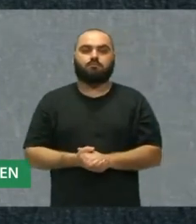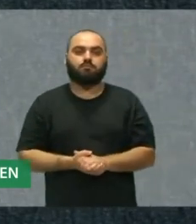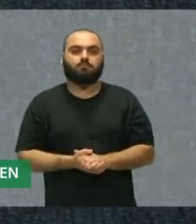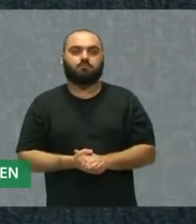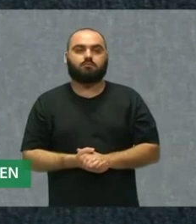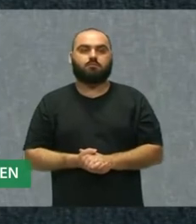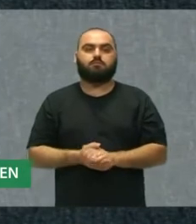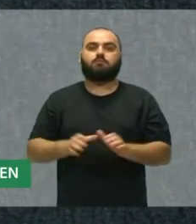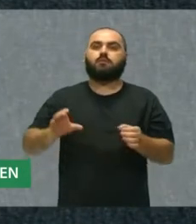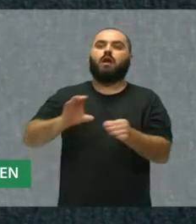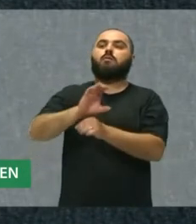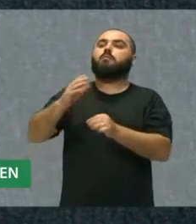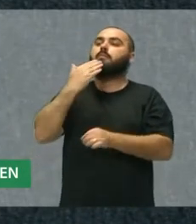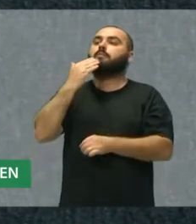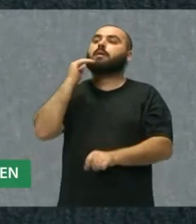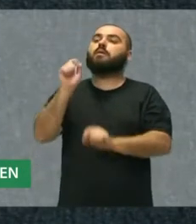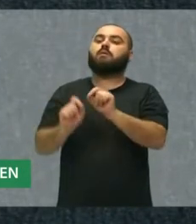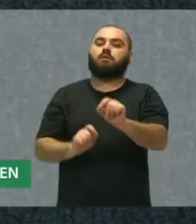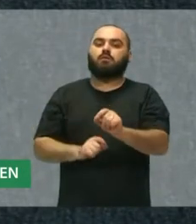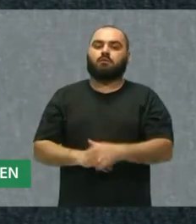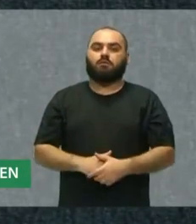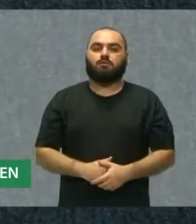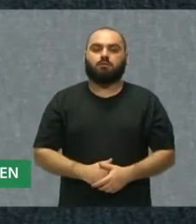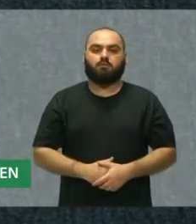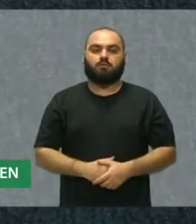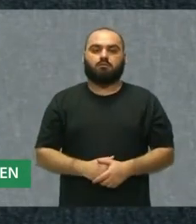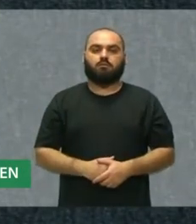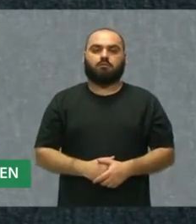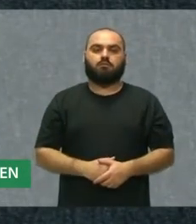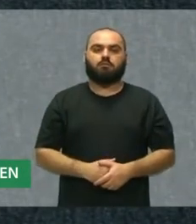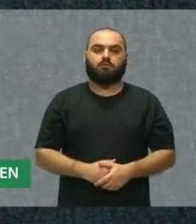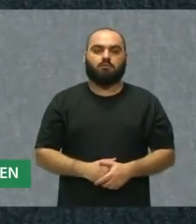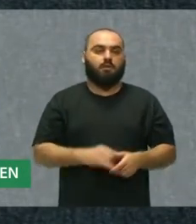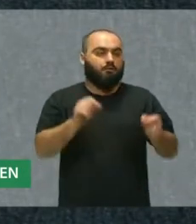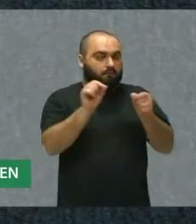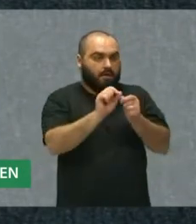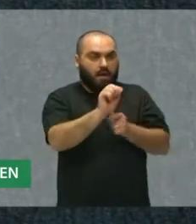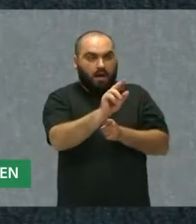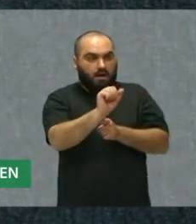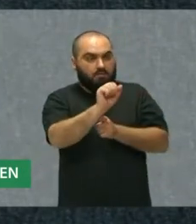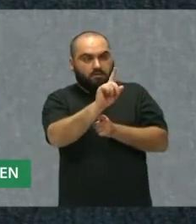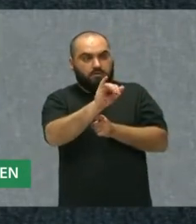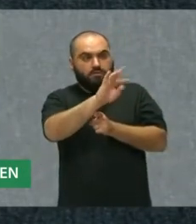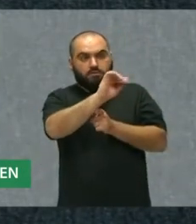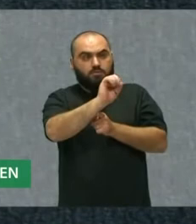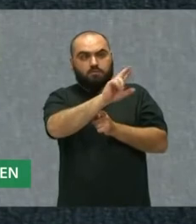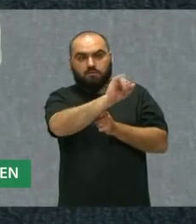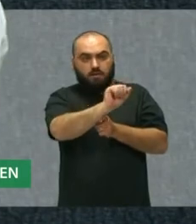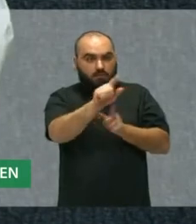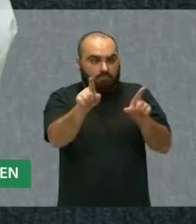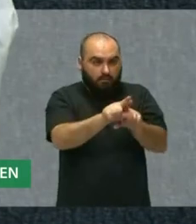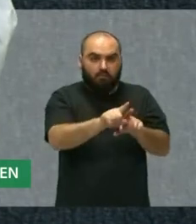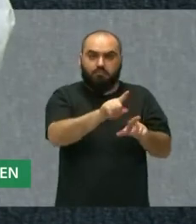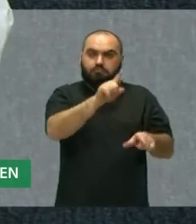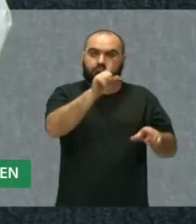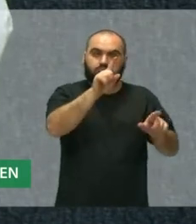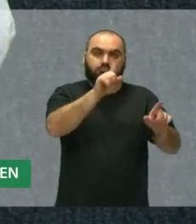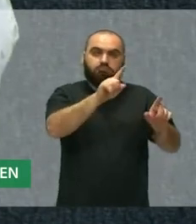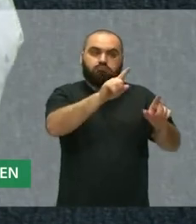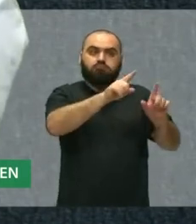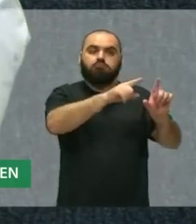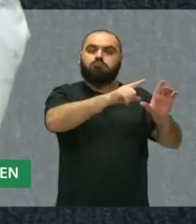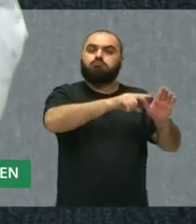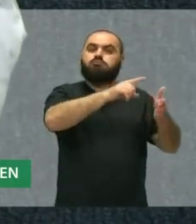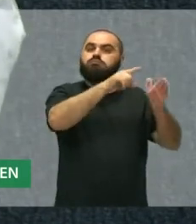a Comissão Intergestora Regional? Tempo. Que se faça uma auditoria a respeito do mapa cirúrgico do Marieta. Aí eu queria saber a